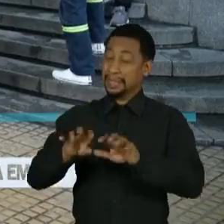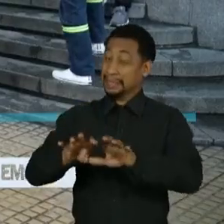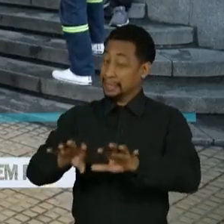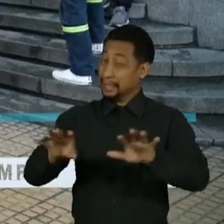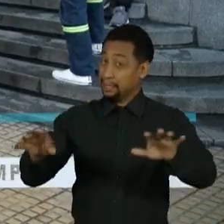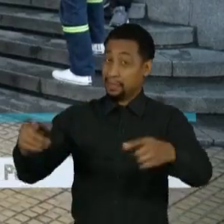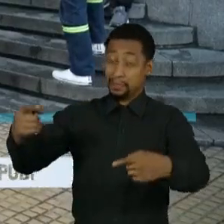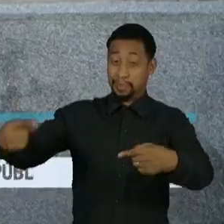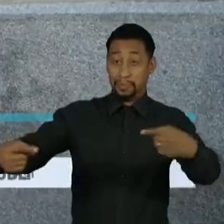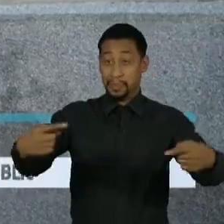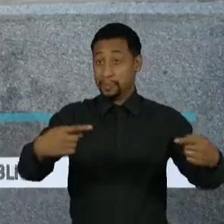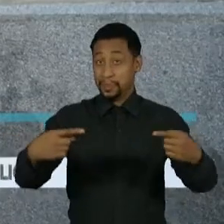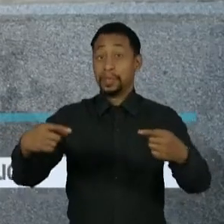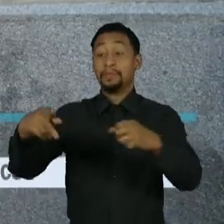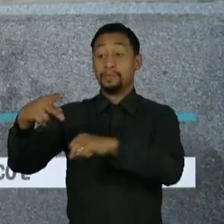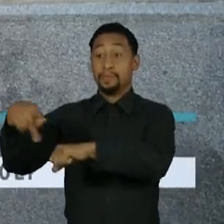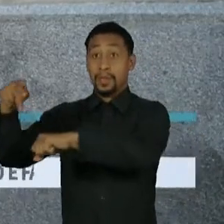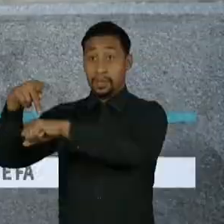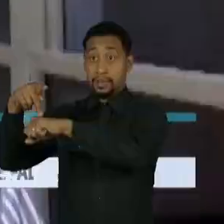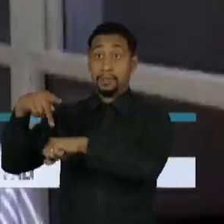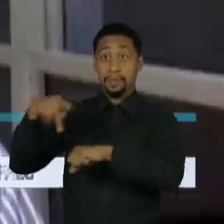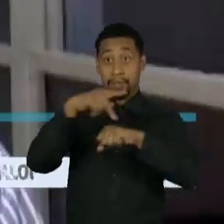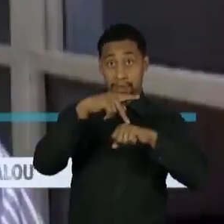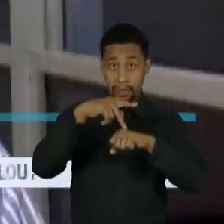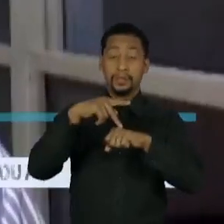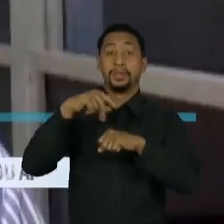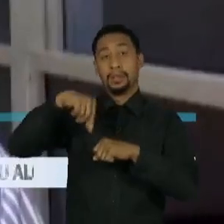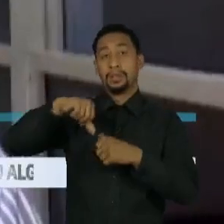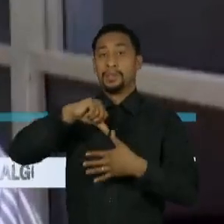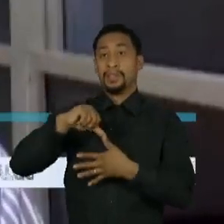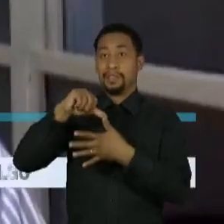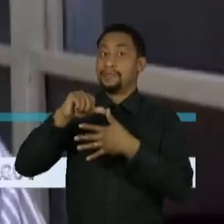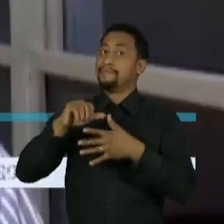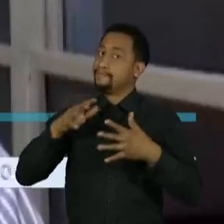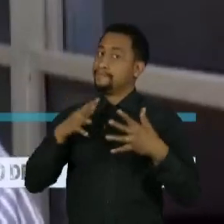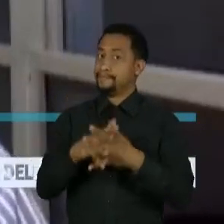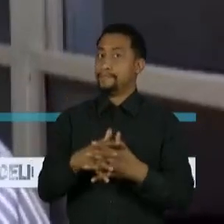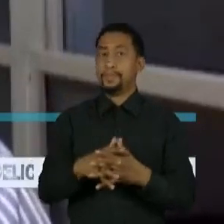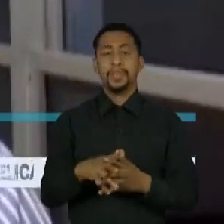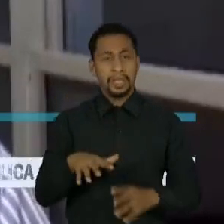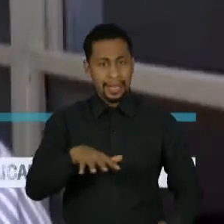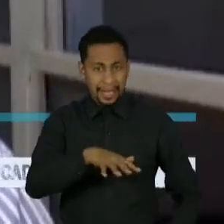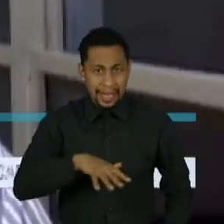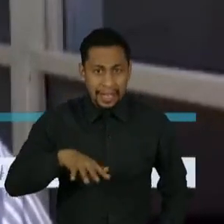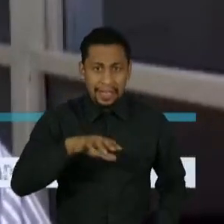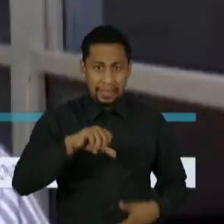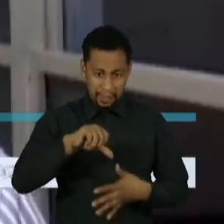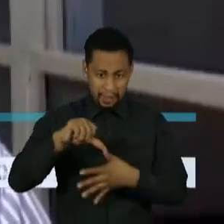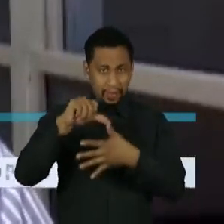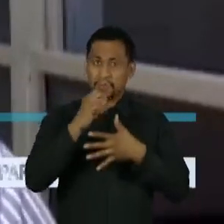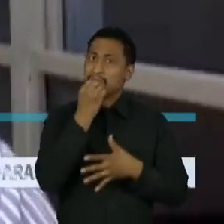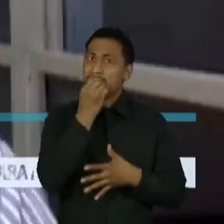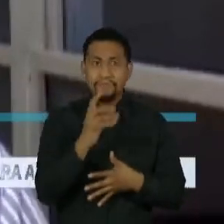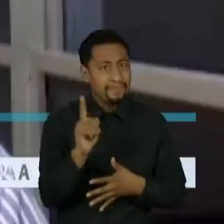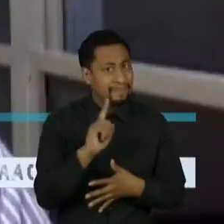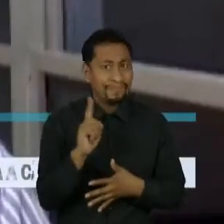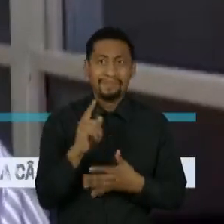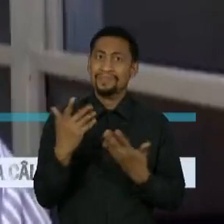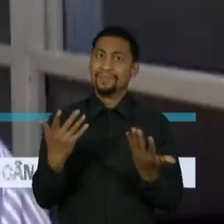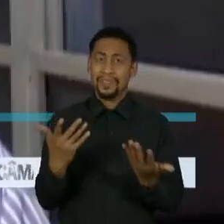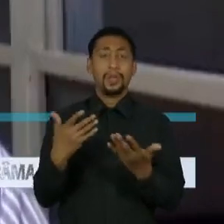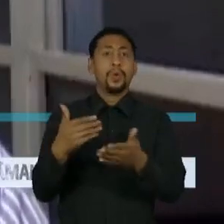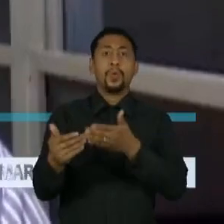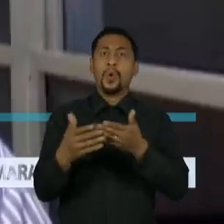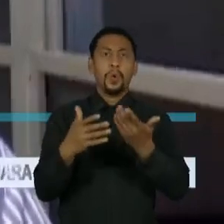os dois maiores países da América do Sul. Não é saudável para a região, não é positivo para a integração regional, nem qualquer tipo